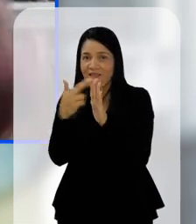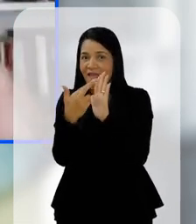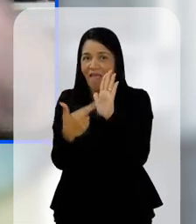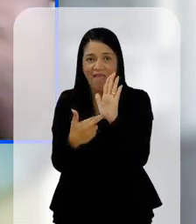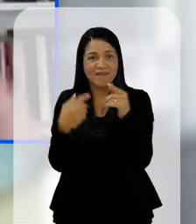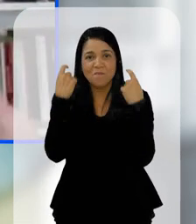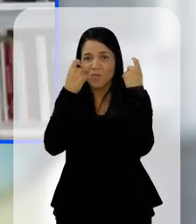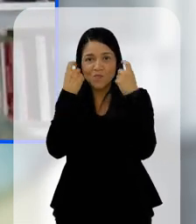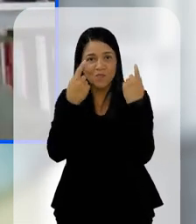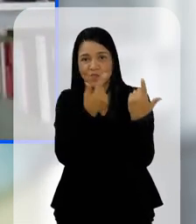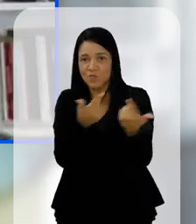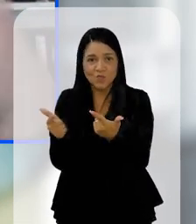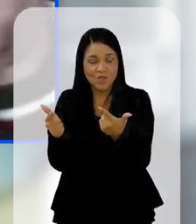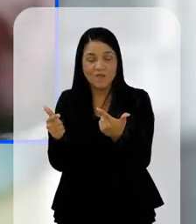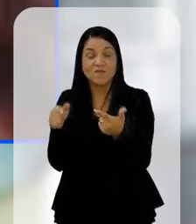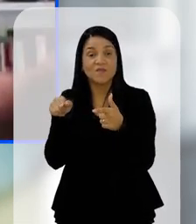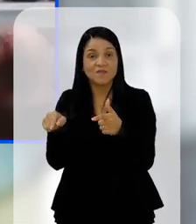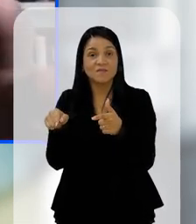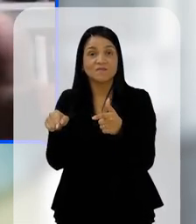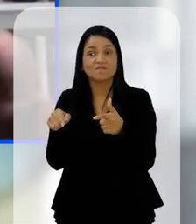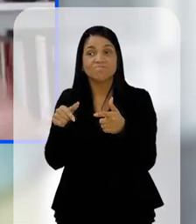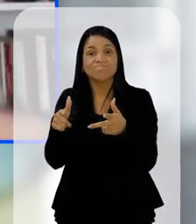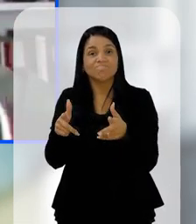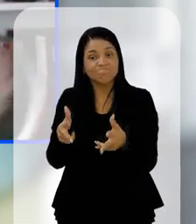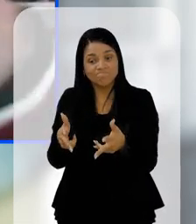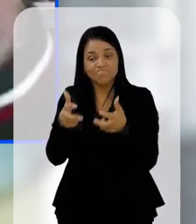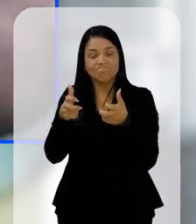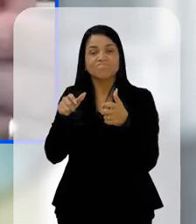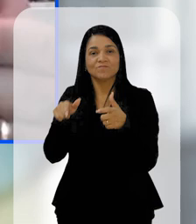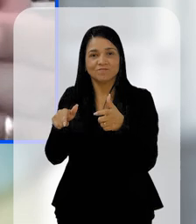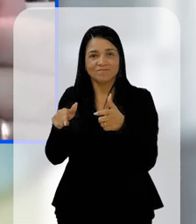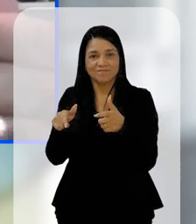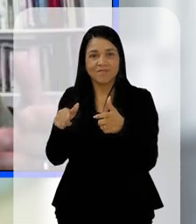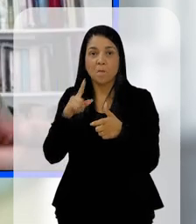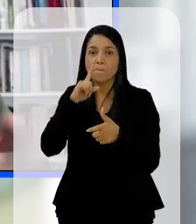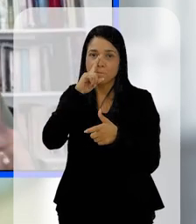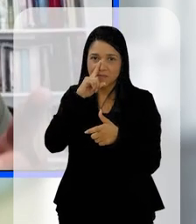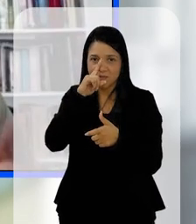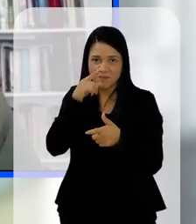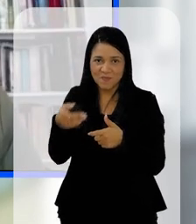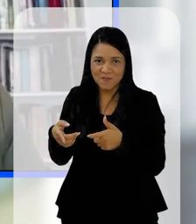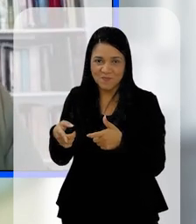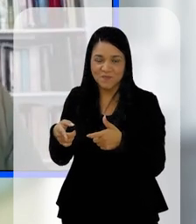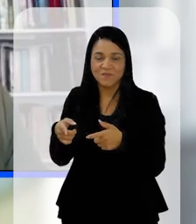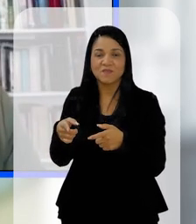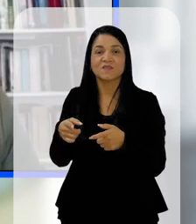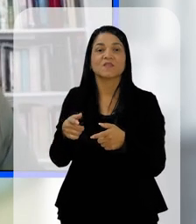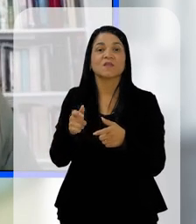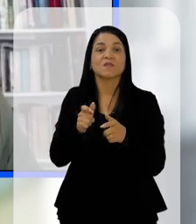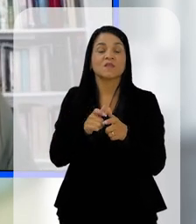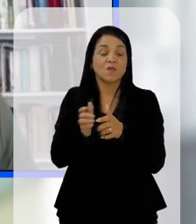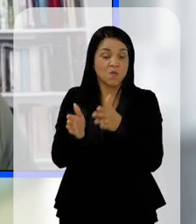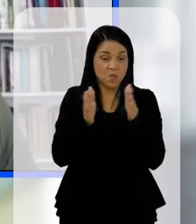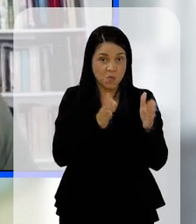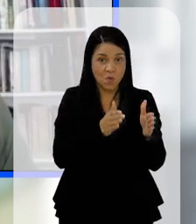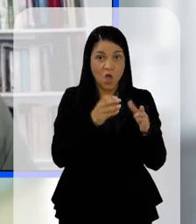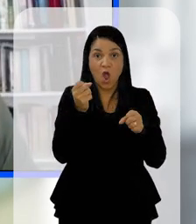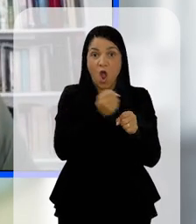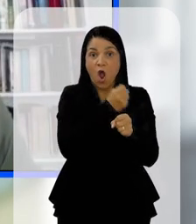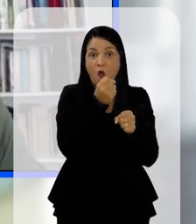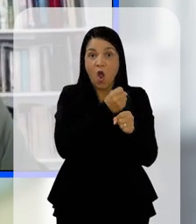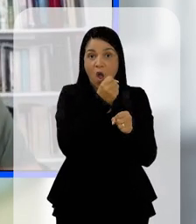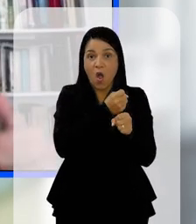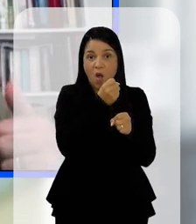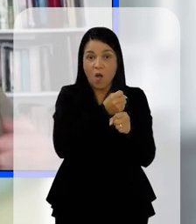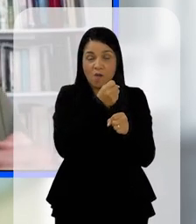regramento, cuidado, preocupação. E aí, uma vez que a gente fez isso, a gente se expôs ao perigo. E outra, também tem uma enorme quantidade de